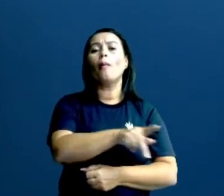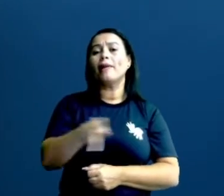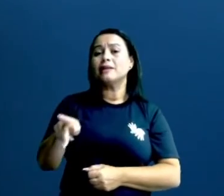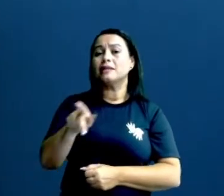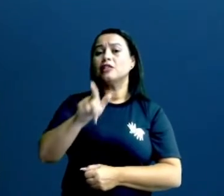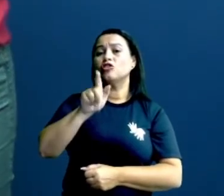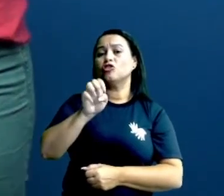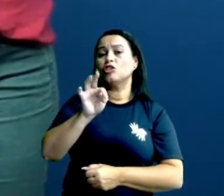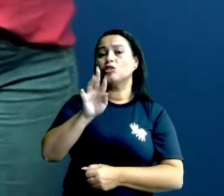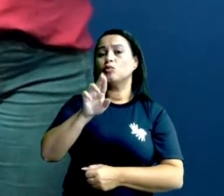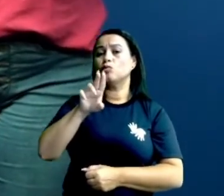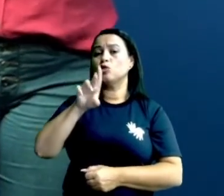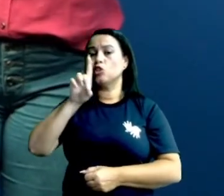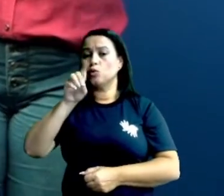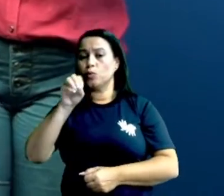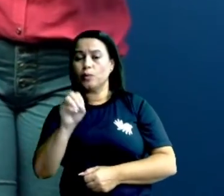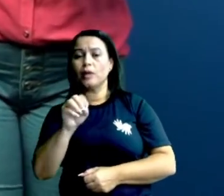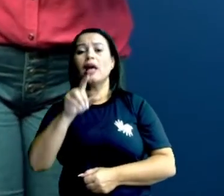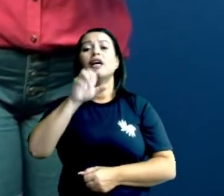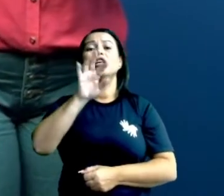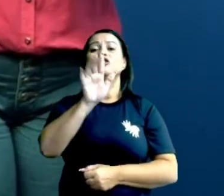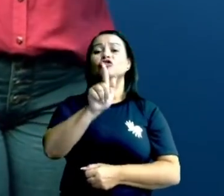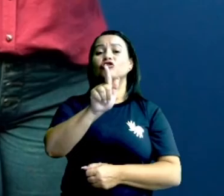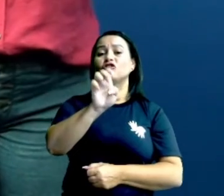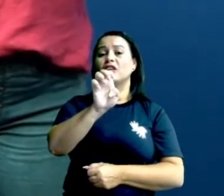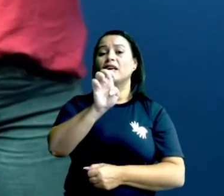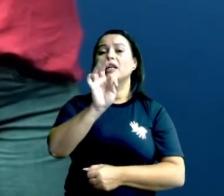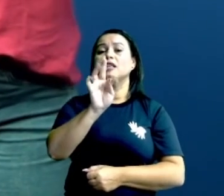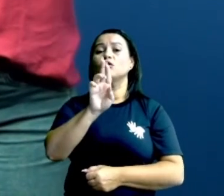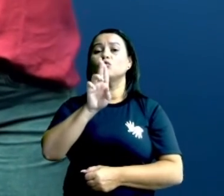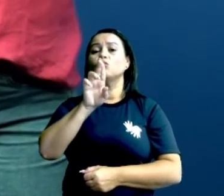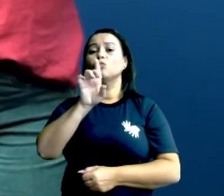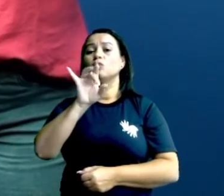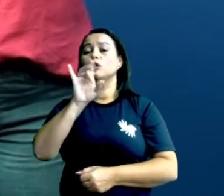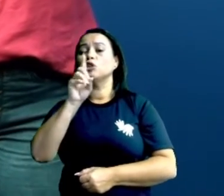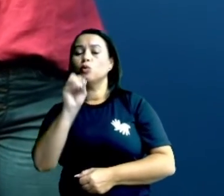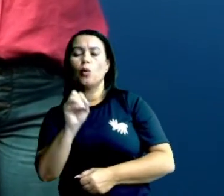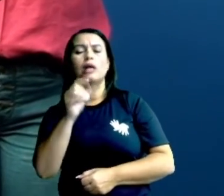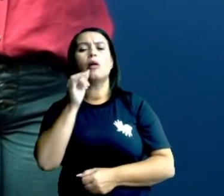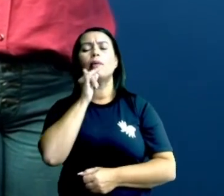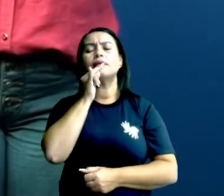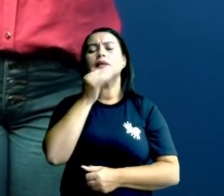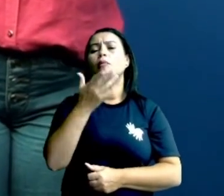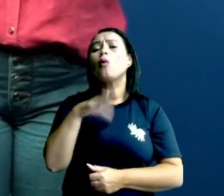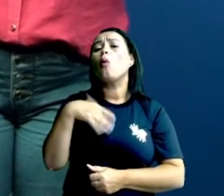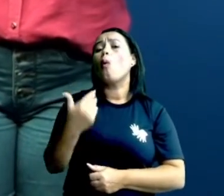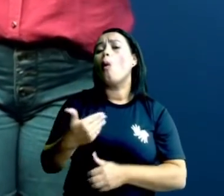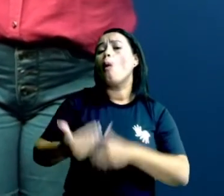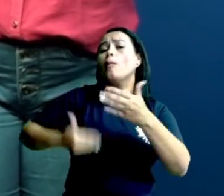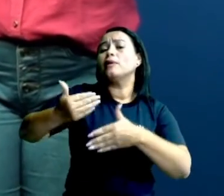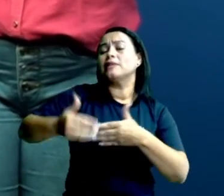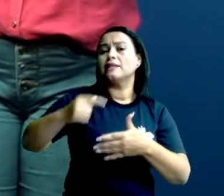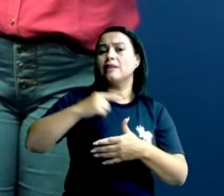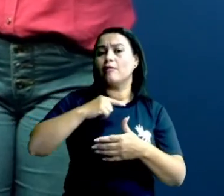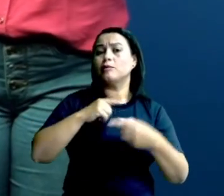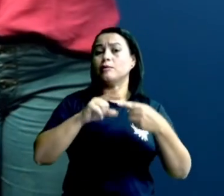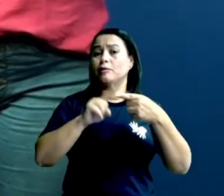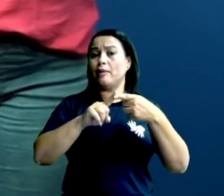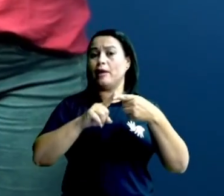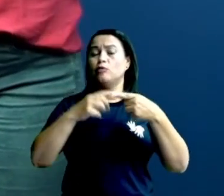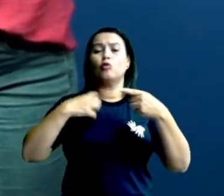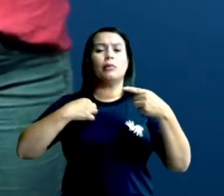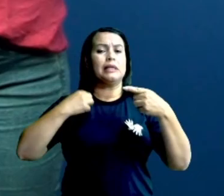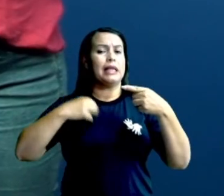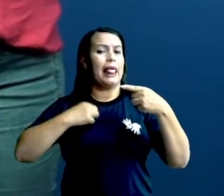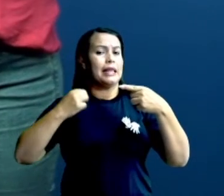de industrialização. Nesse processo de industrialização, quais são as primeiras indústrias que a gente vai ter? A têxtil,